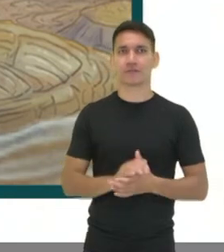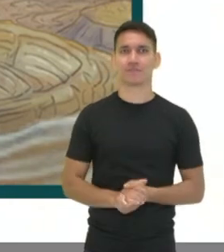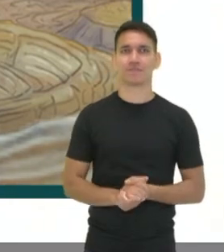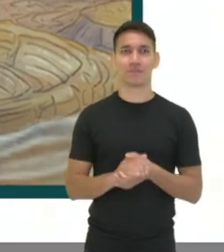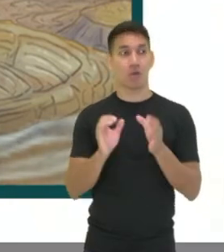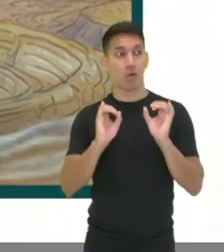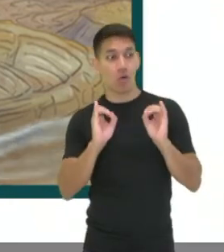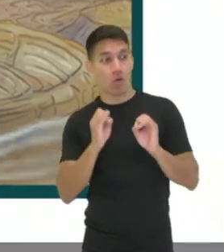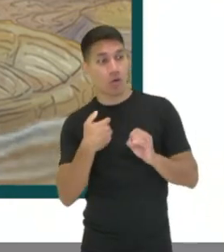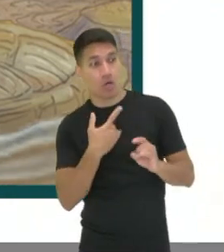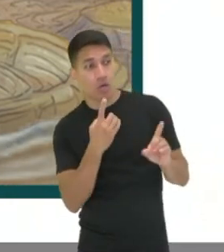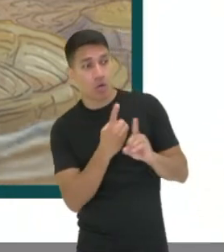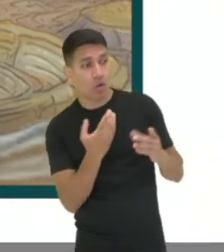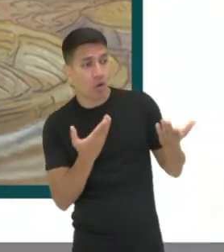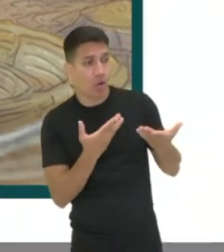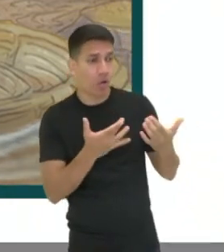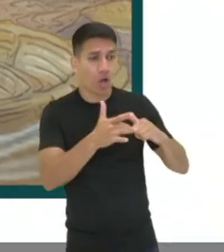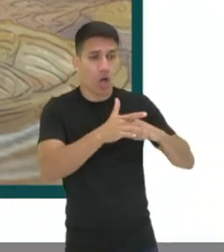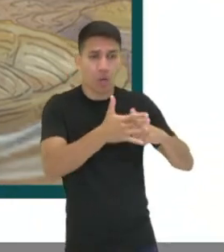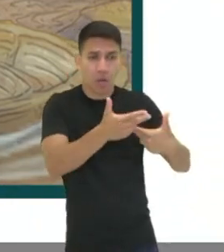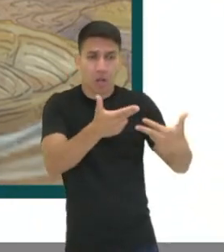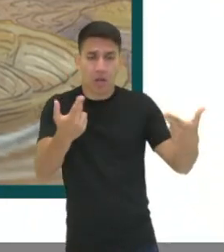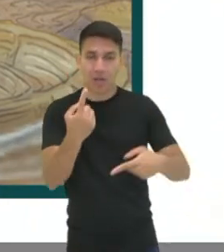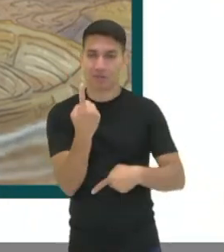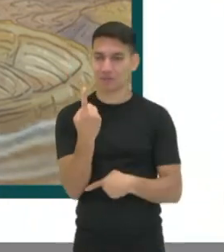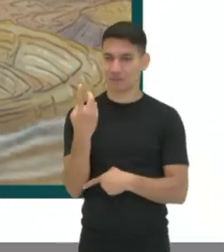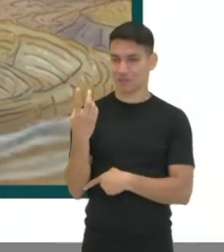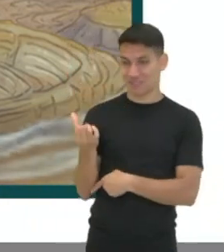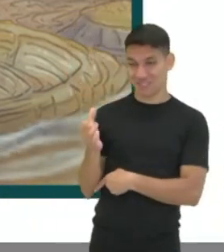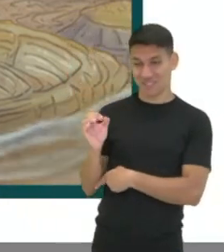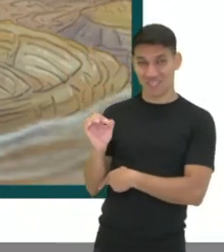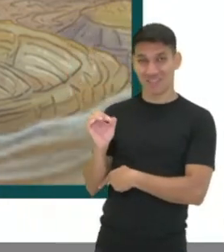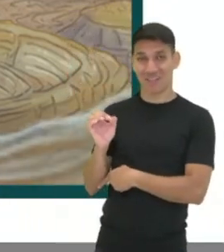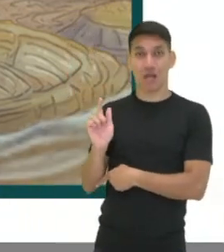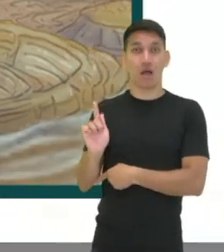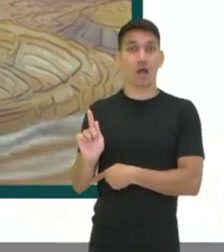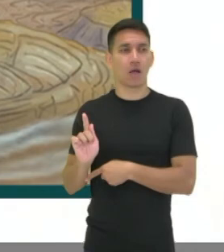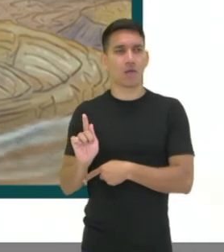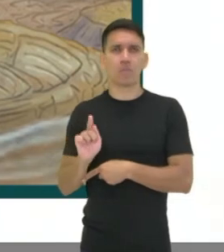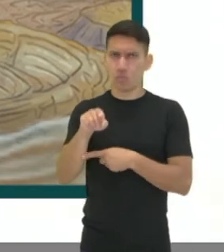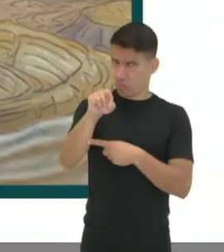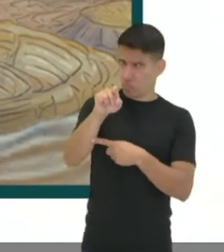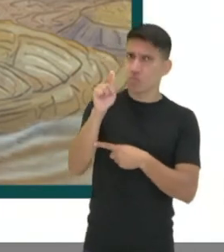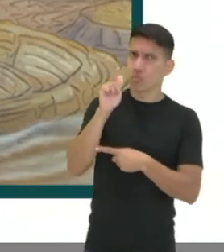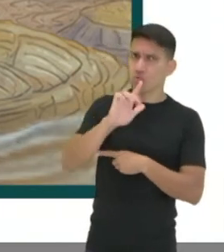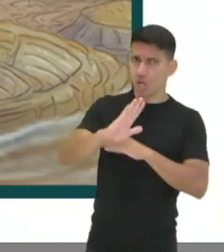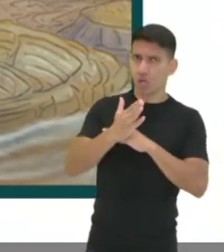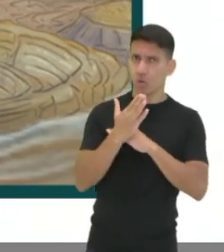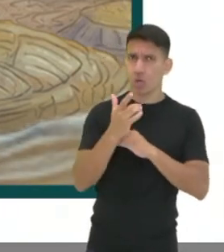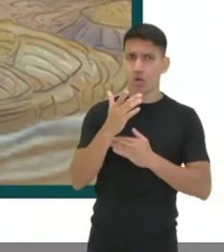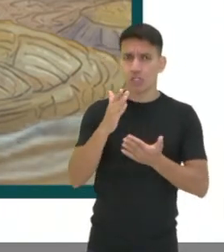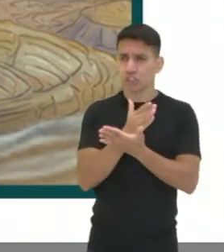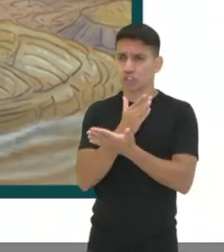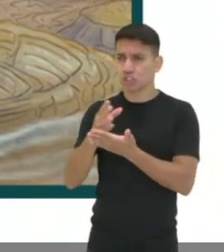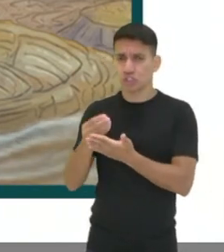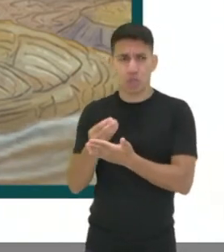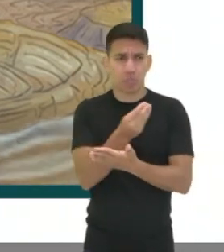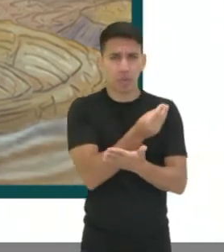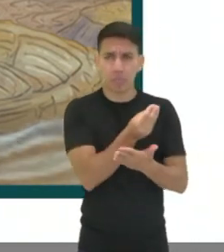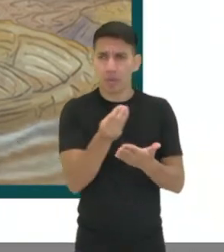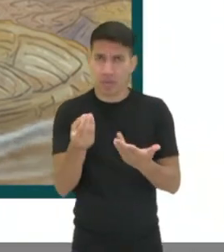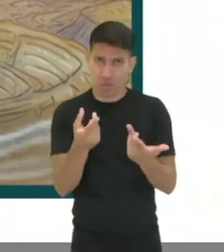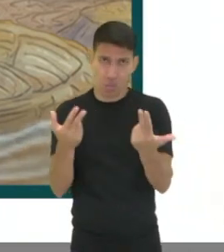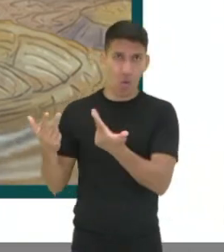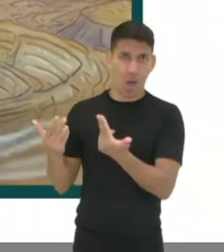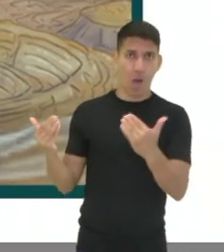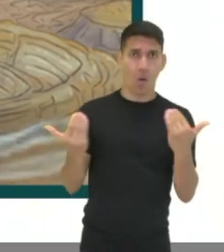oi, encontramos hoje um total de 160 gramas. Você nos ajudará a dividi-lo igualmente? Então,